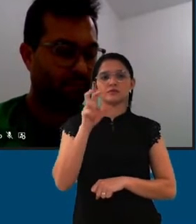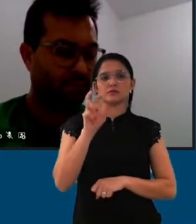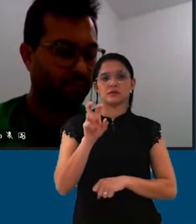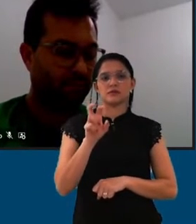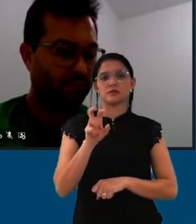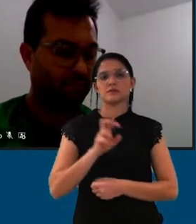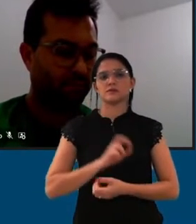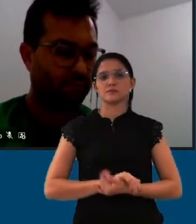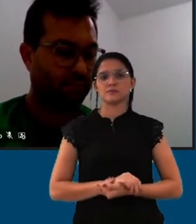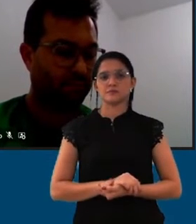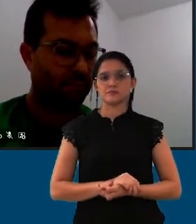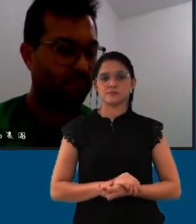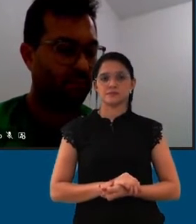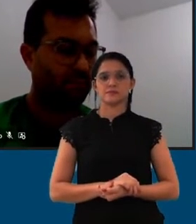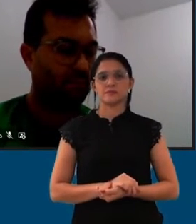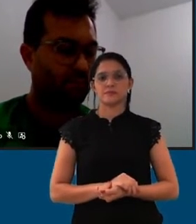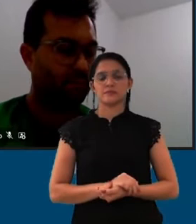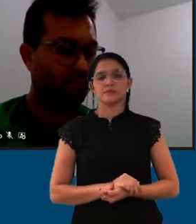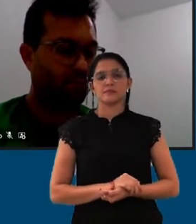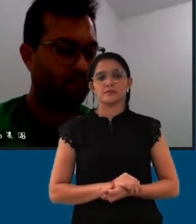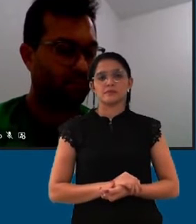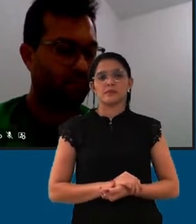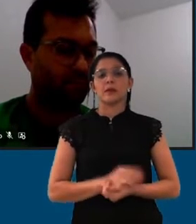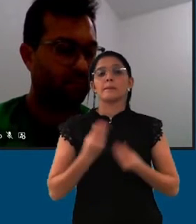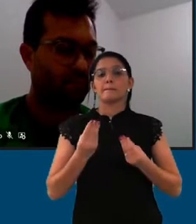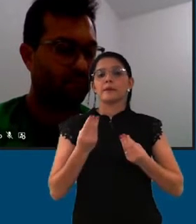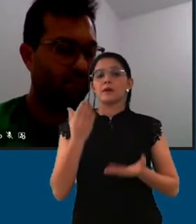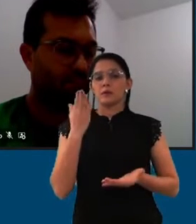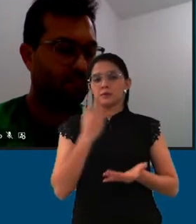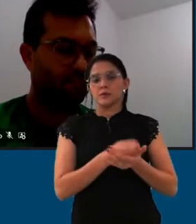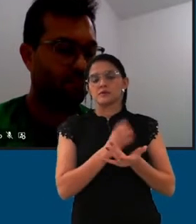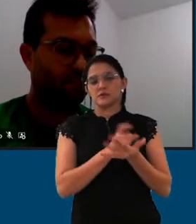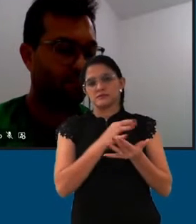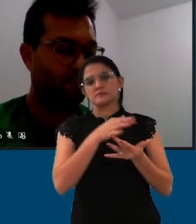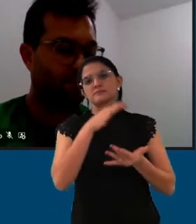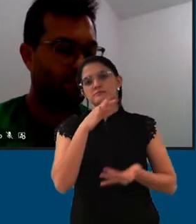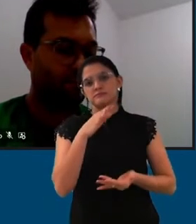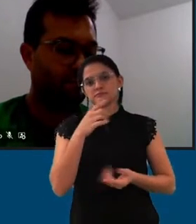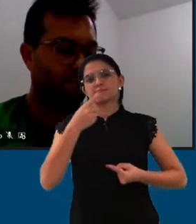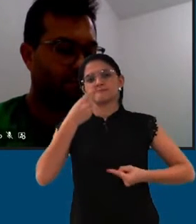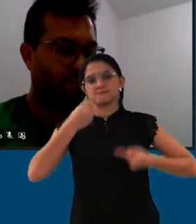Isso, 14 de dezembro. Para o prosseguimento, né,